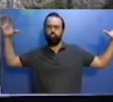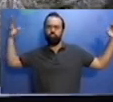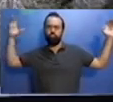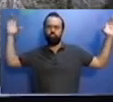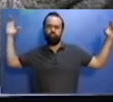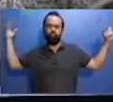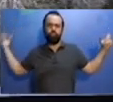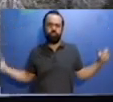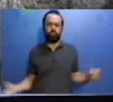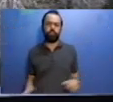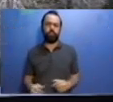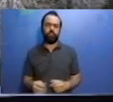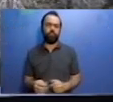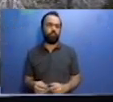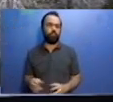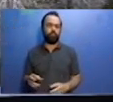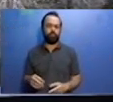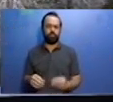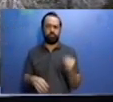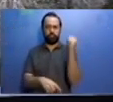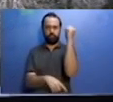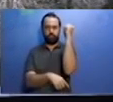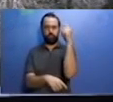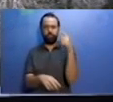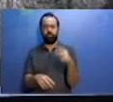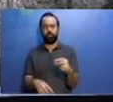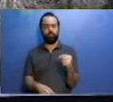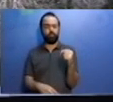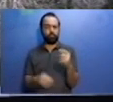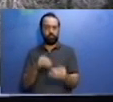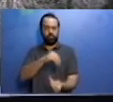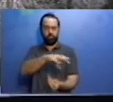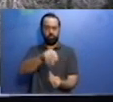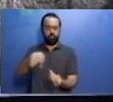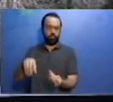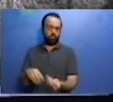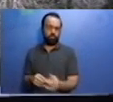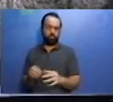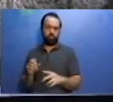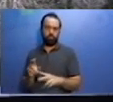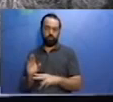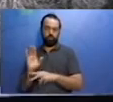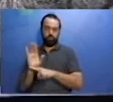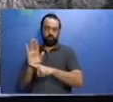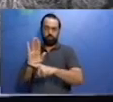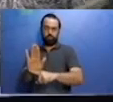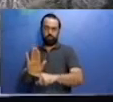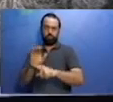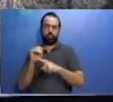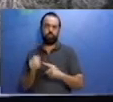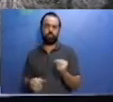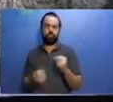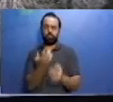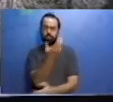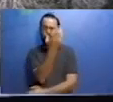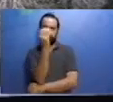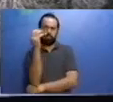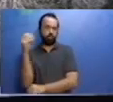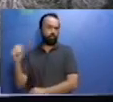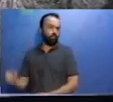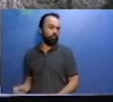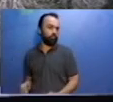às micorrizas desenvolvidas nas suas raízes, das plantas presentes nesse bioma. Aqui uma